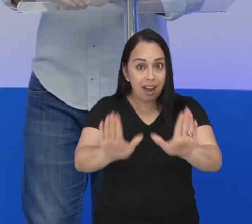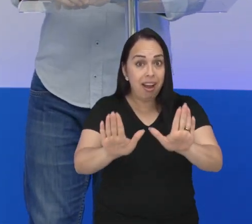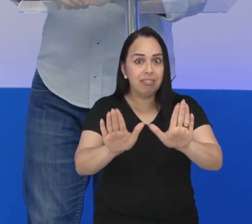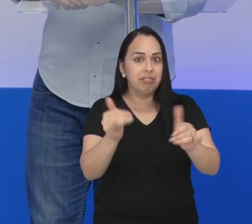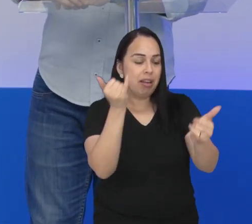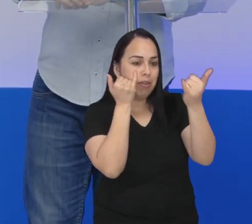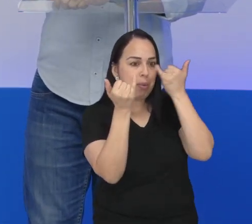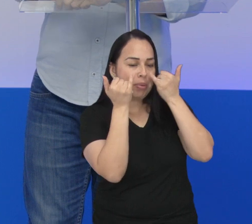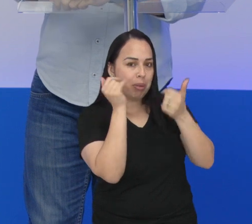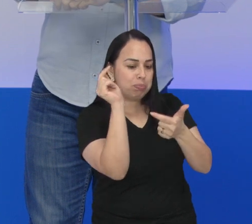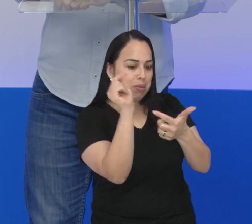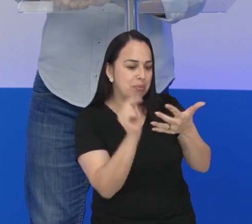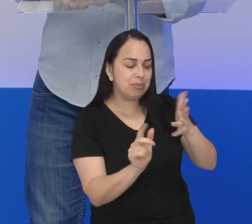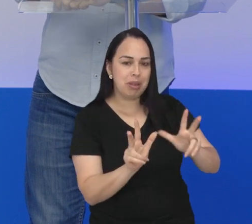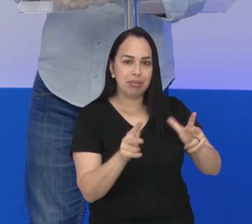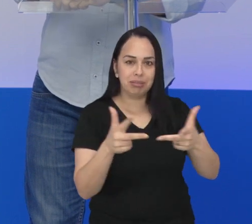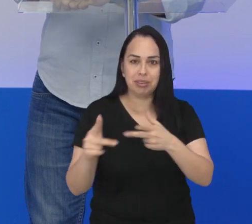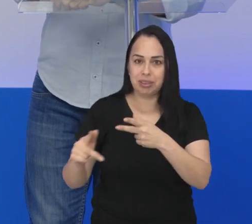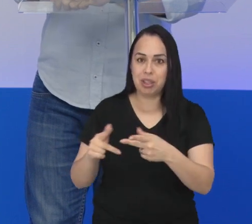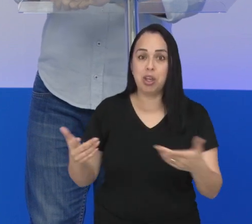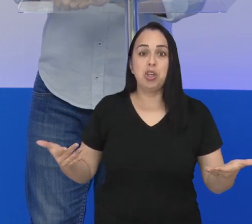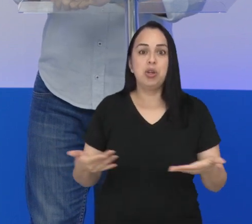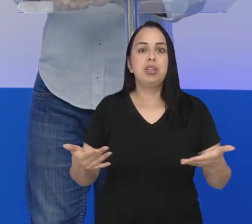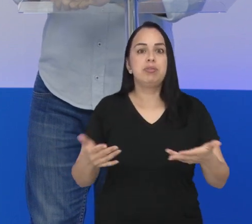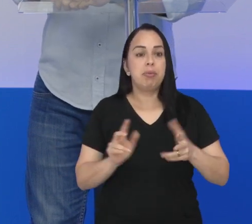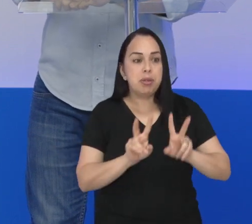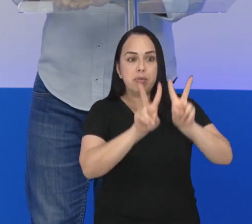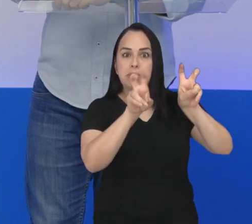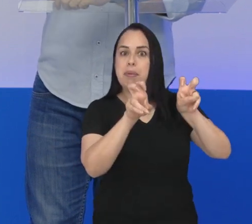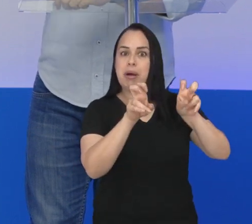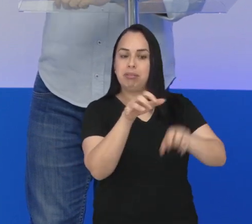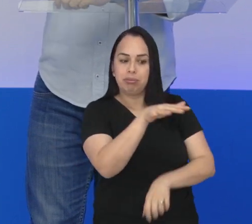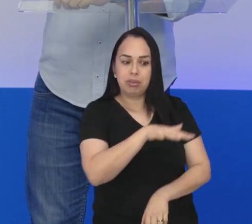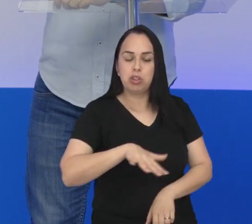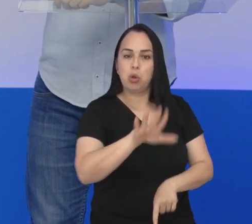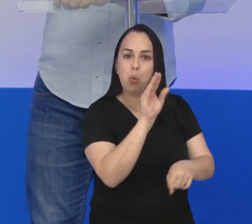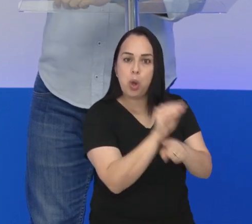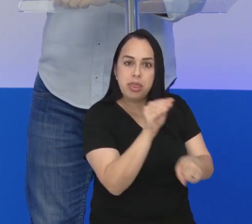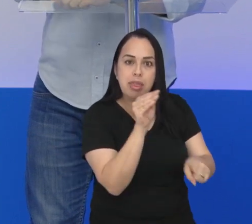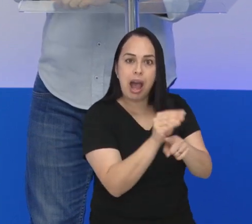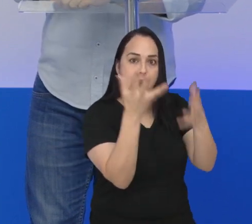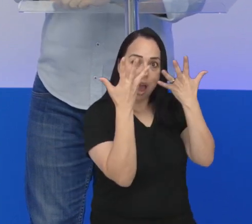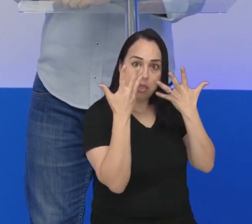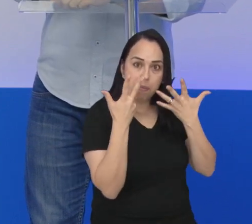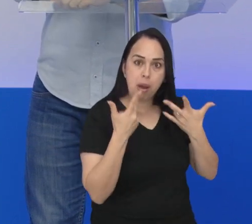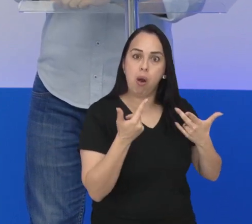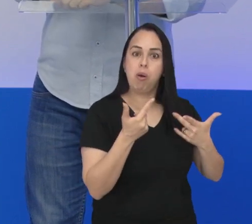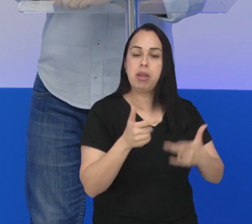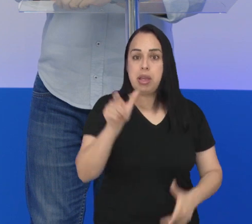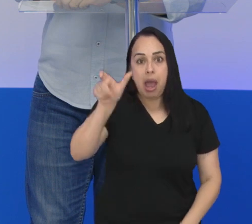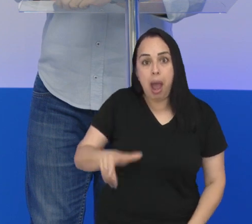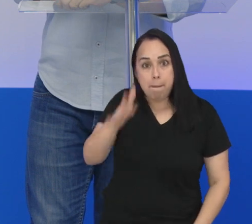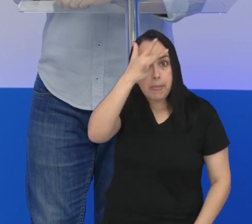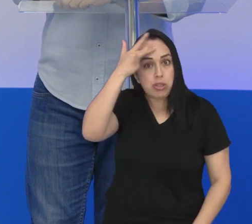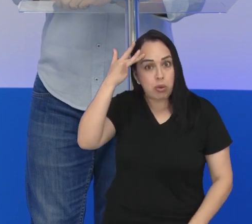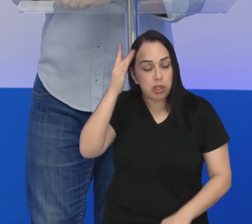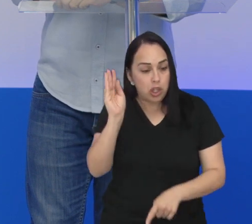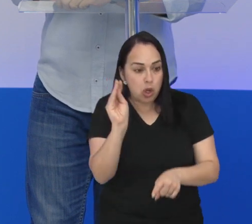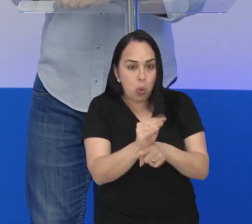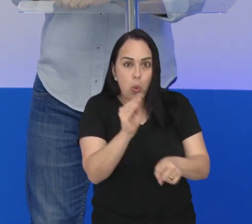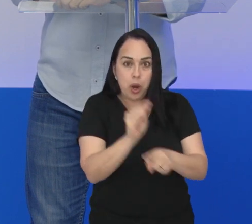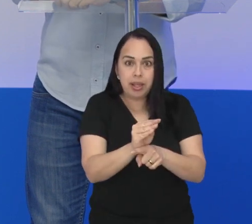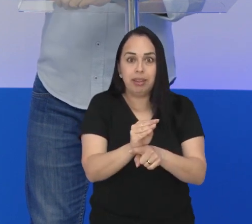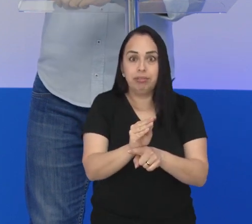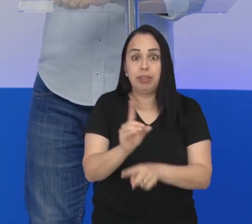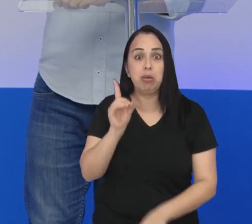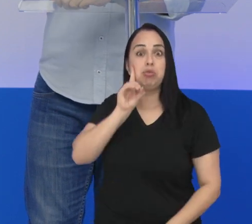Câmara e da nossa cidade. Hoje vamos falar sobre a causa animal e a importância dos protetores. São José tem até uma data